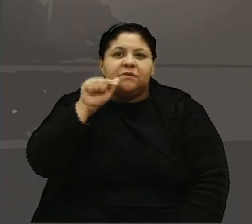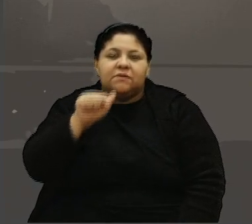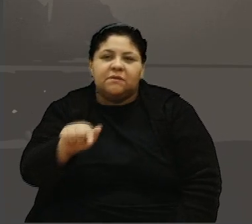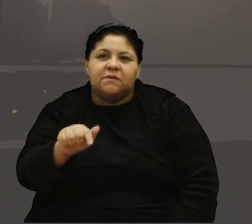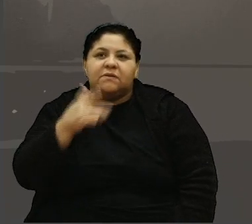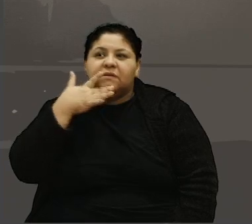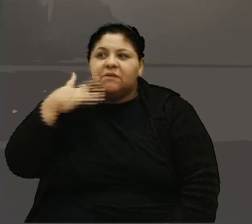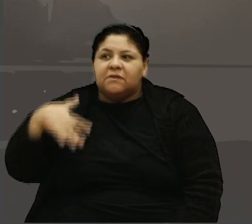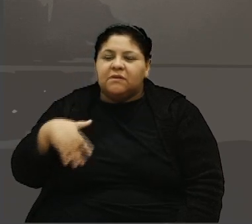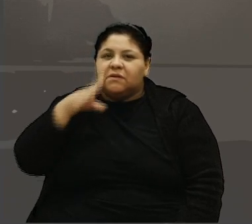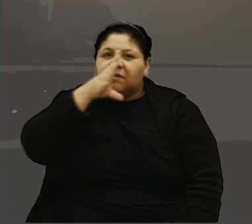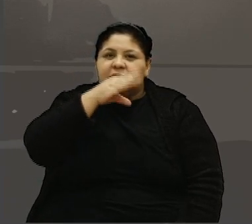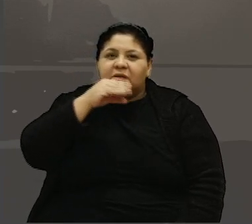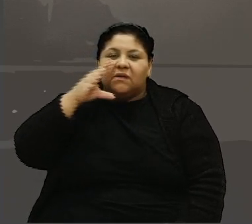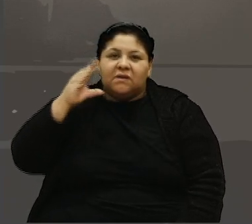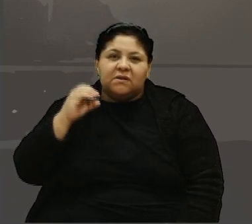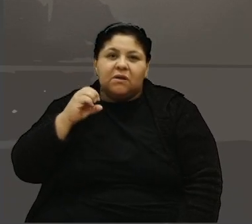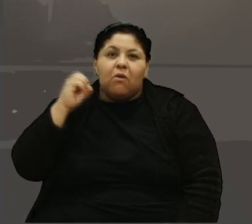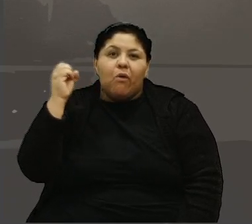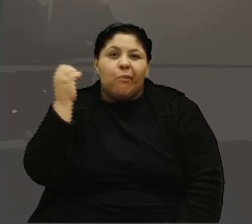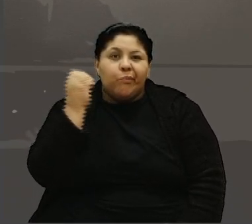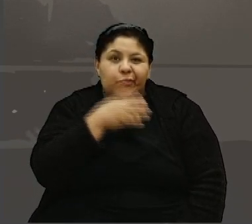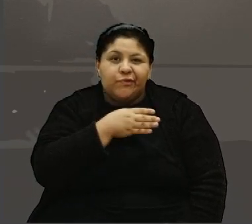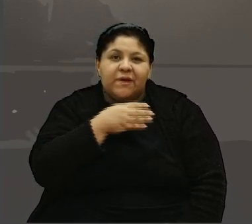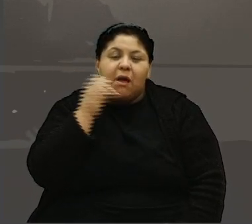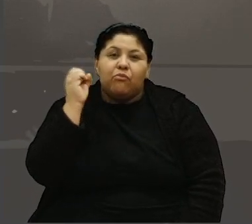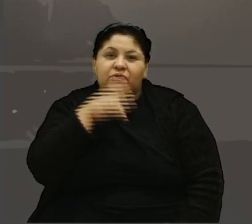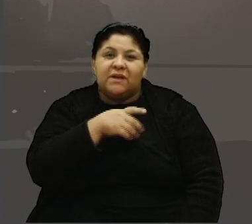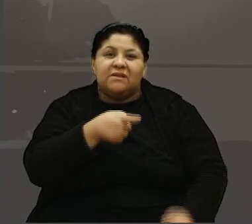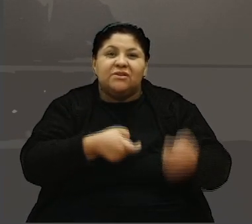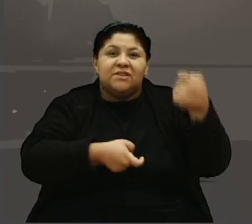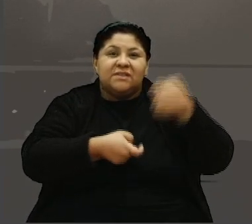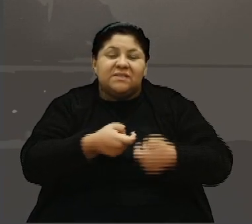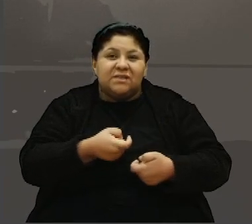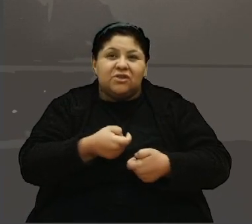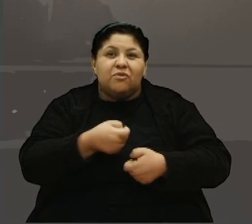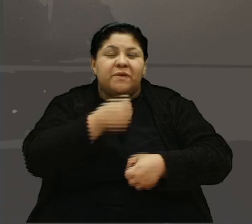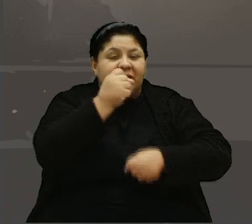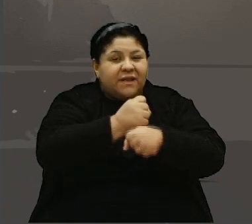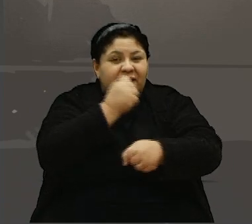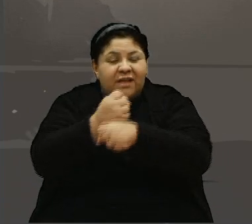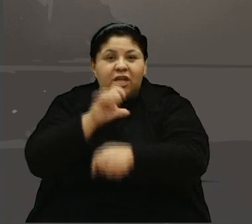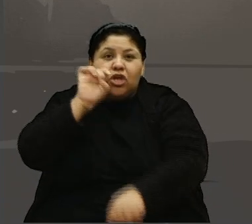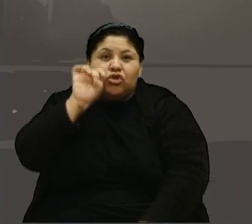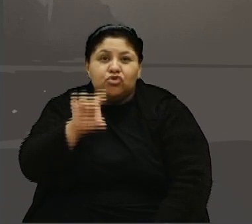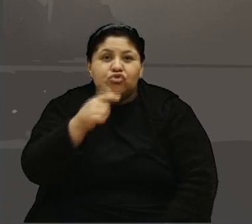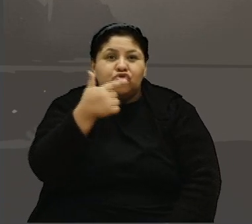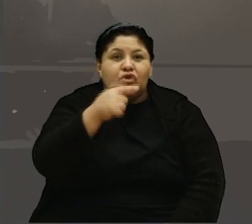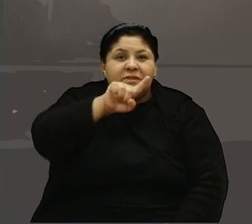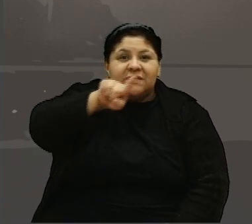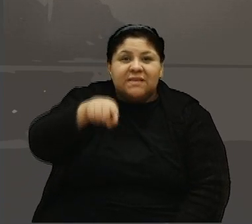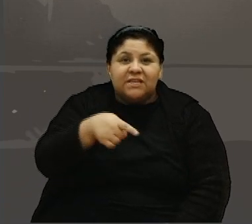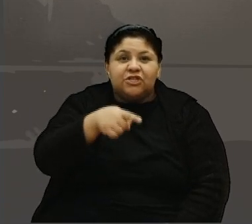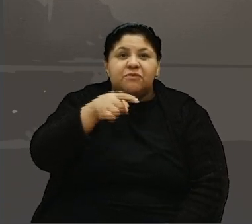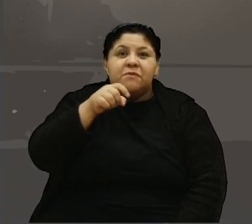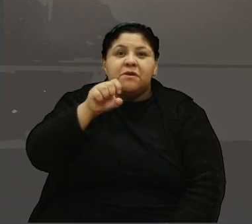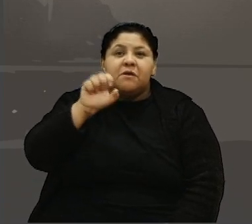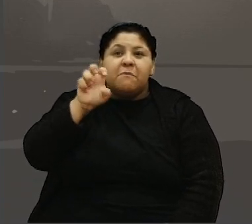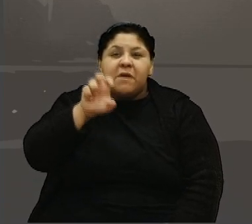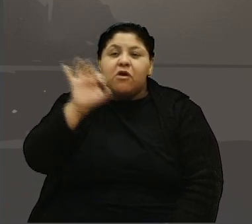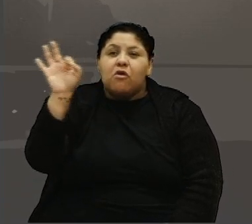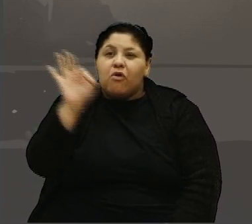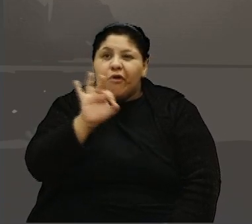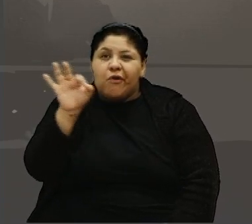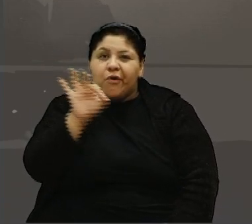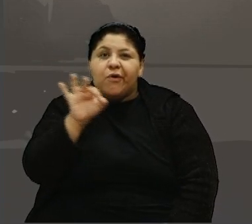são explorados sexualmente no nosso país todos os anos. E, de acordo com os dados, apenas 7,5% dos casos chegam